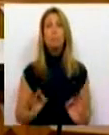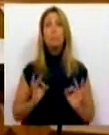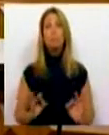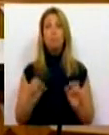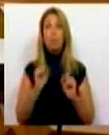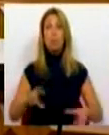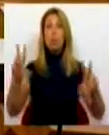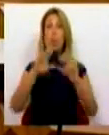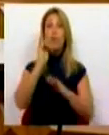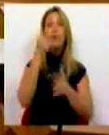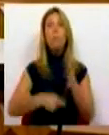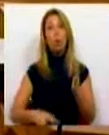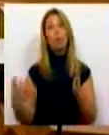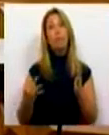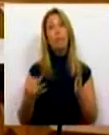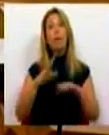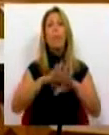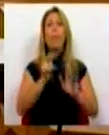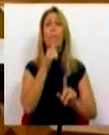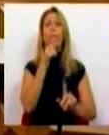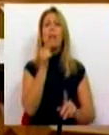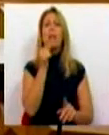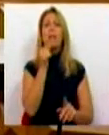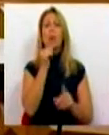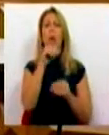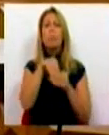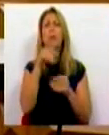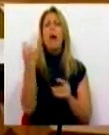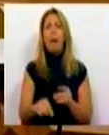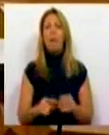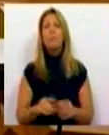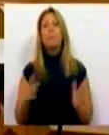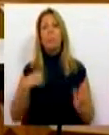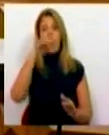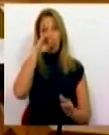um novo imposto, que é o imposto sobre as bebidas açucaradas. Eu relembro que